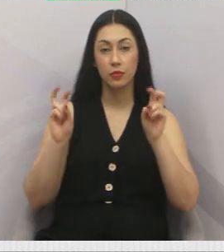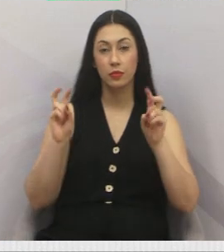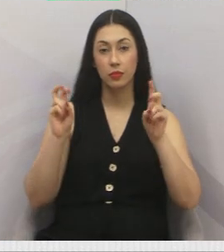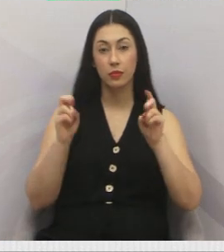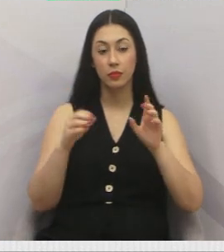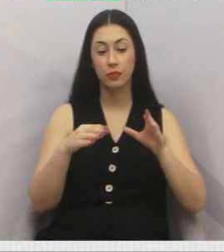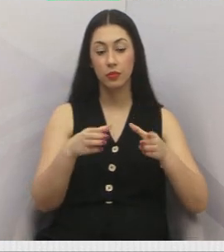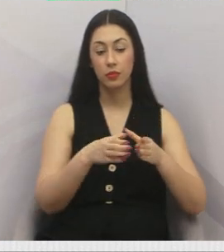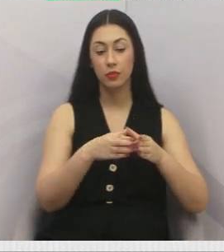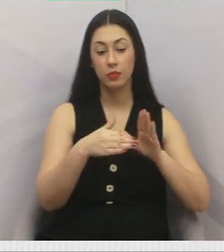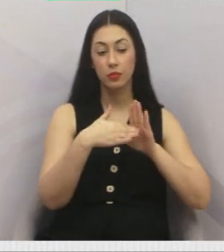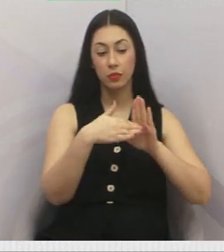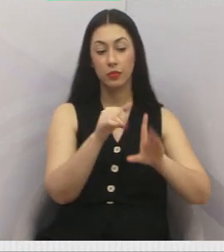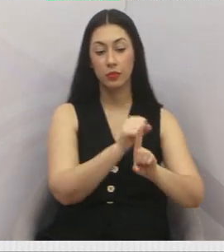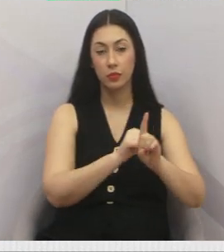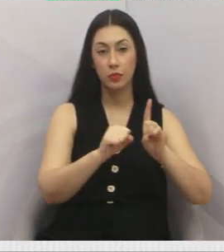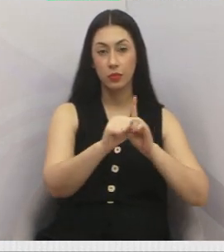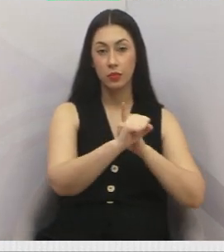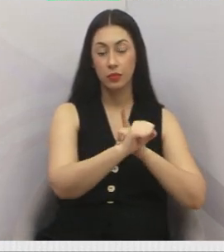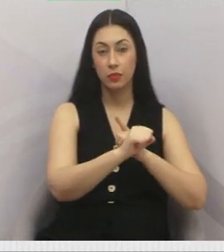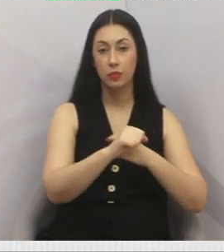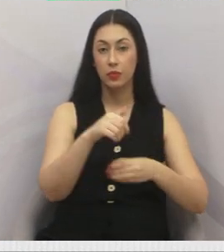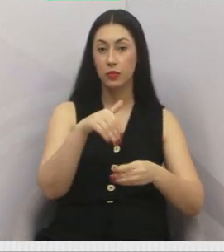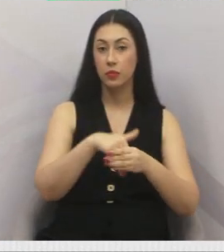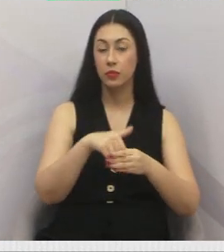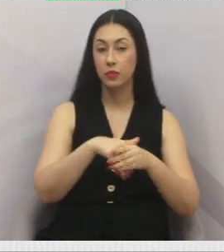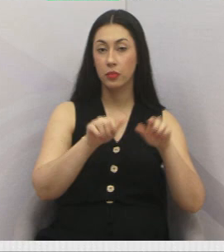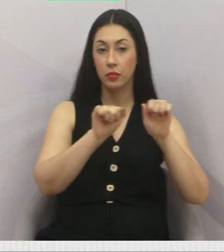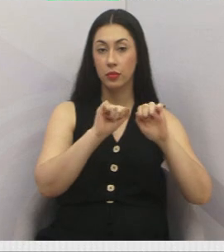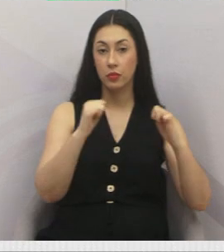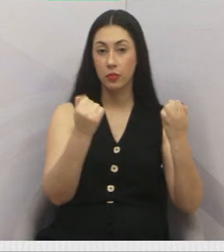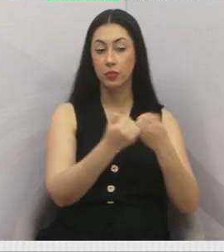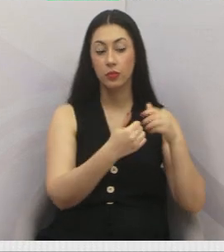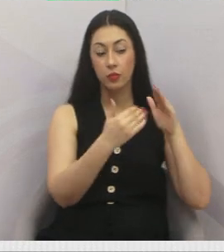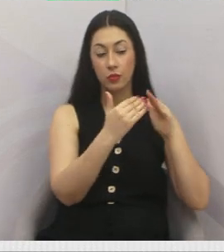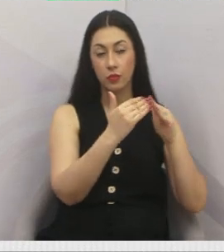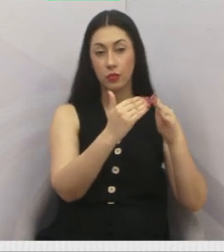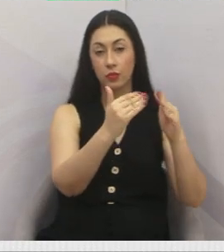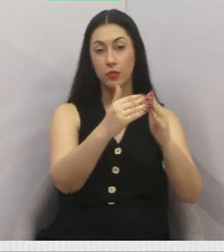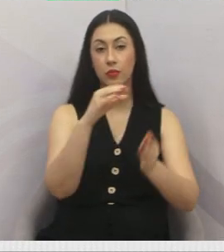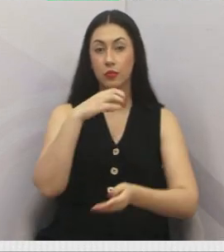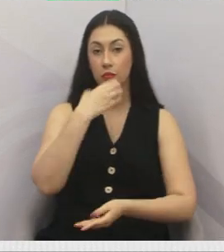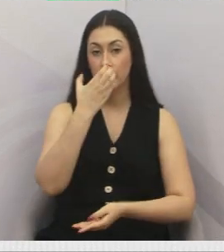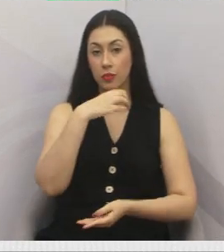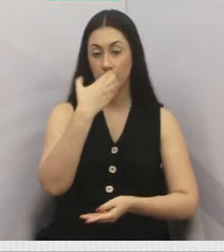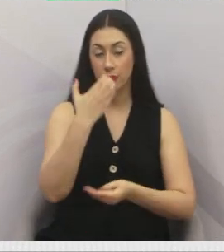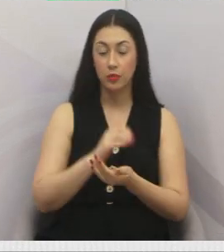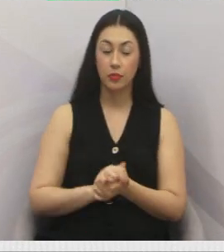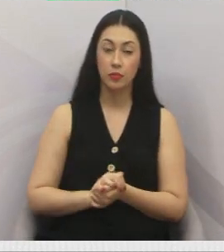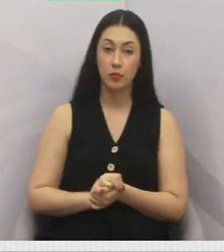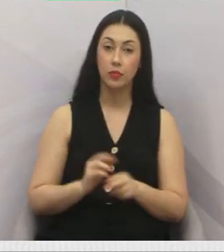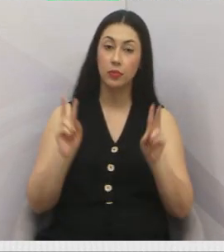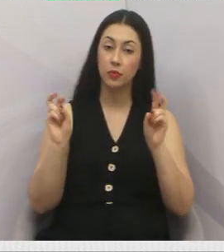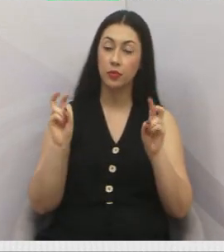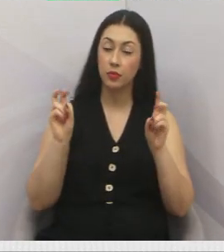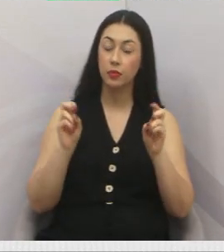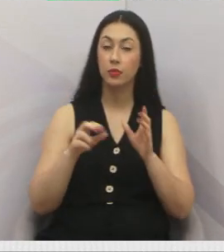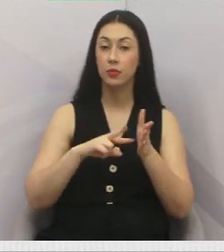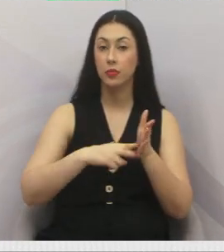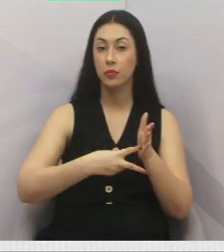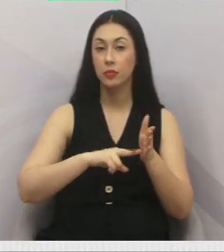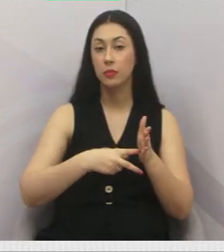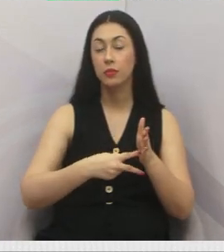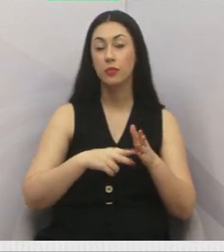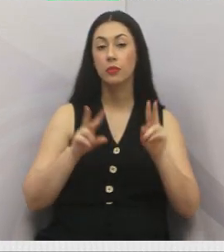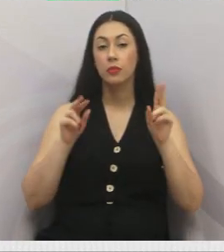Segmento movimentos populares. Um voto para a Associação dos Moradores de Jardim Paraíso e Jardim Holanda. Segmento entidade classe